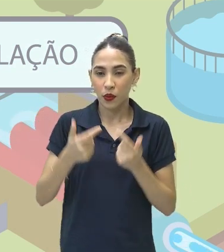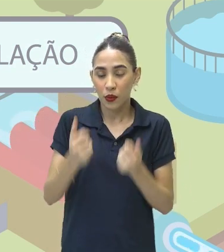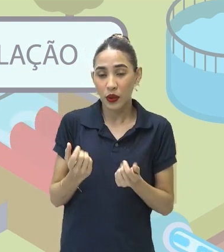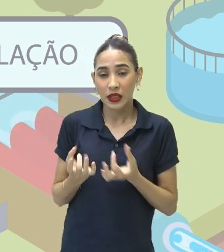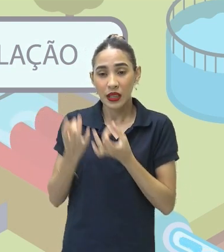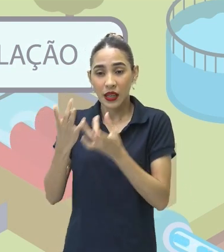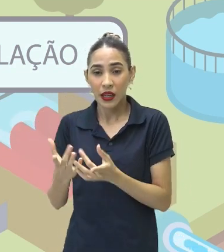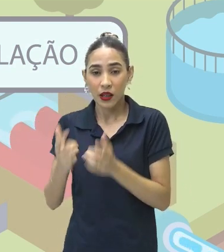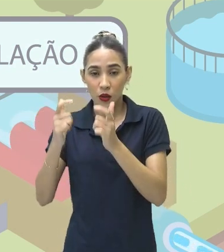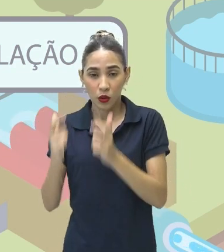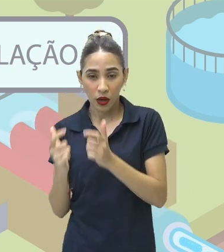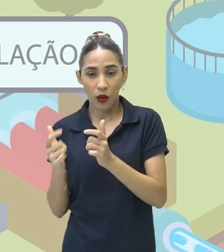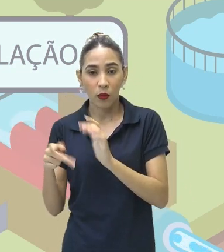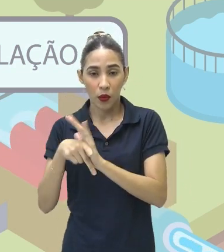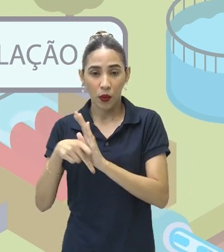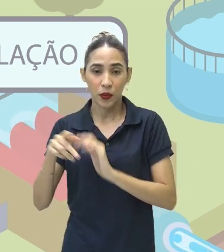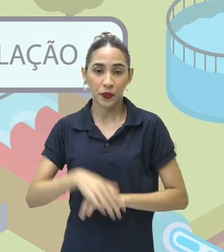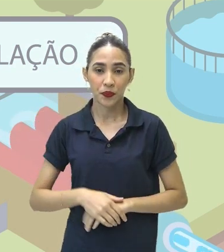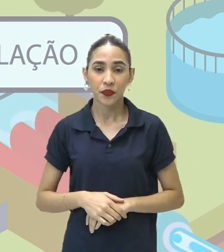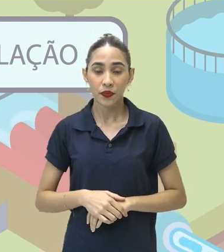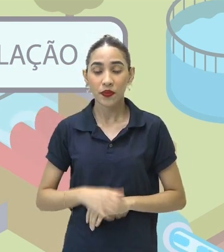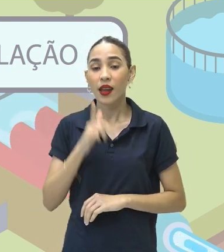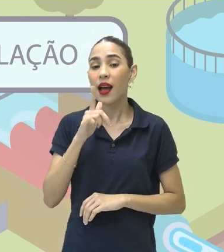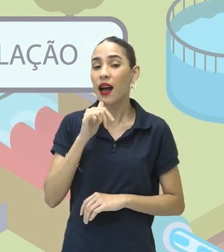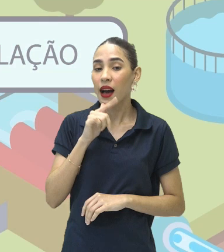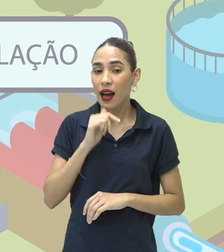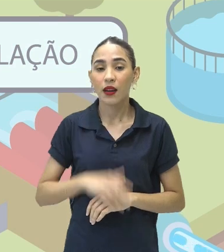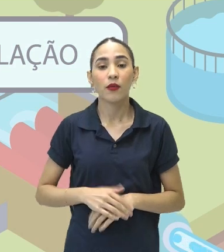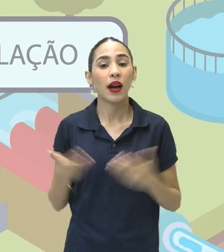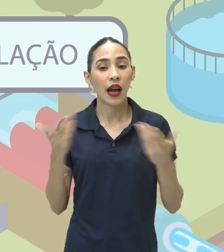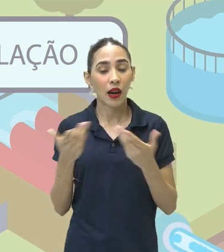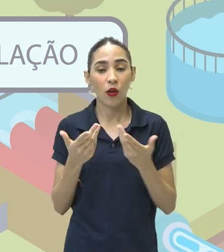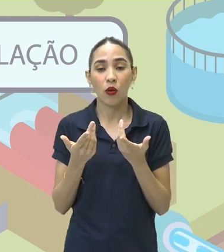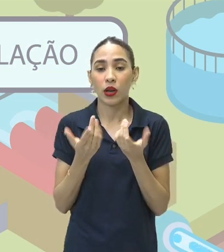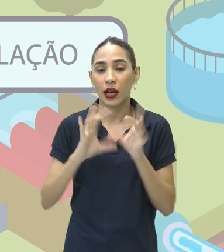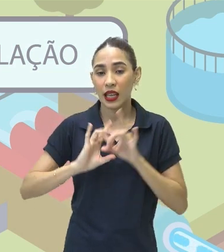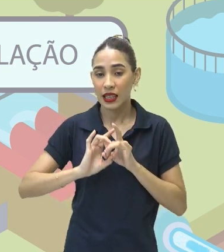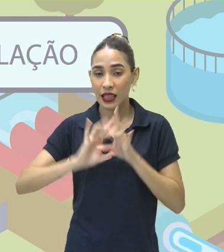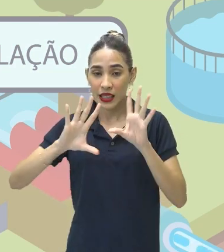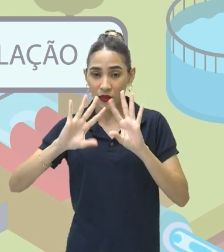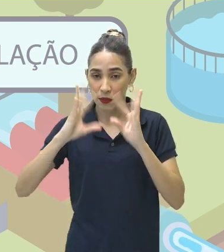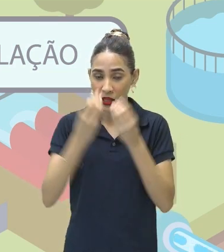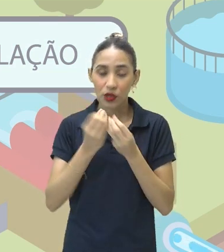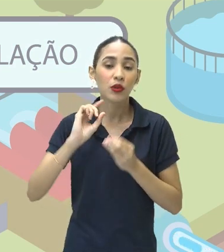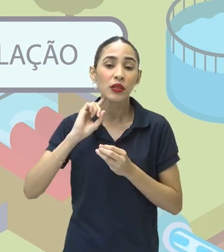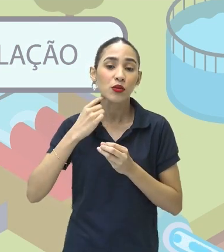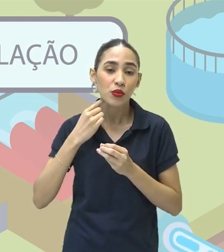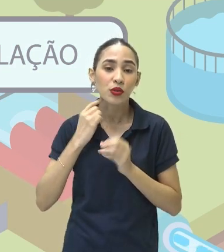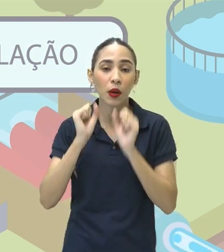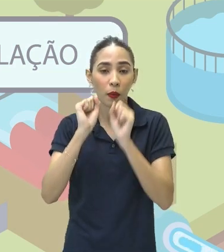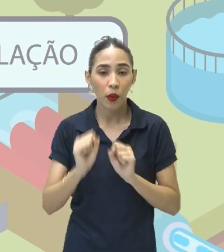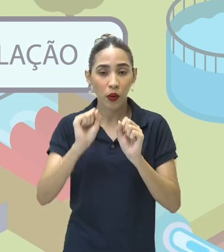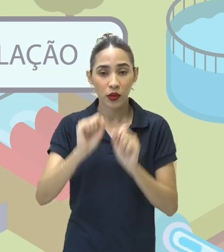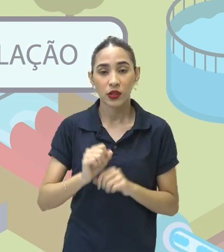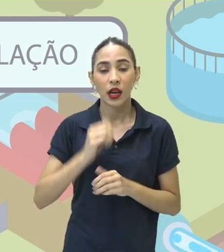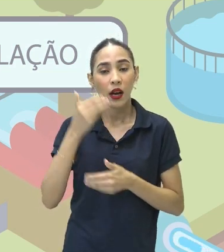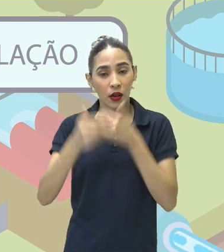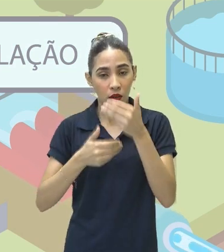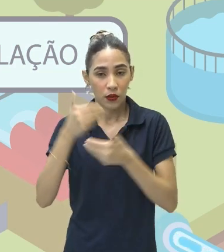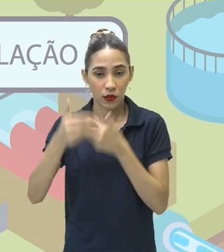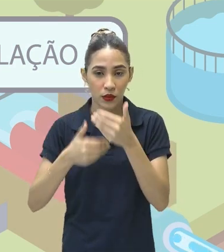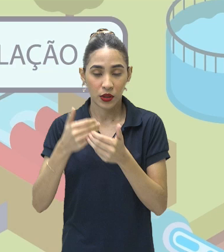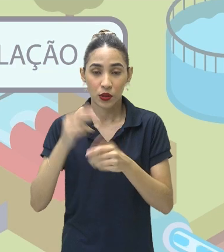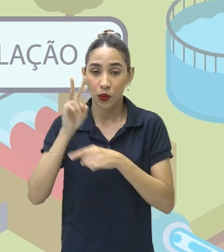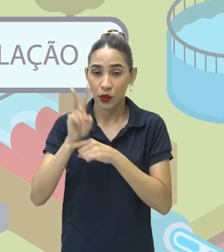descartado em aterros sanitários. A água, agora livre das partículas sólidas, pode passar para as etapas seguintes